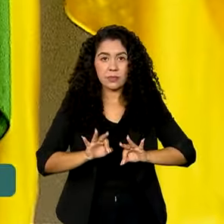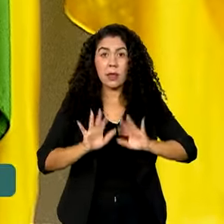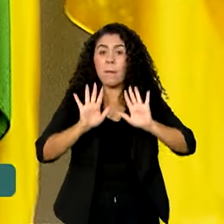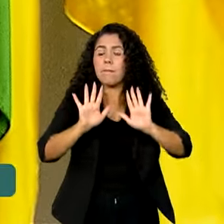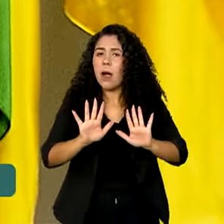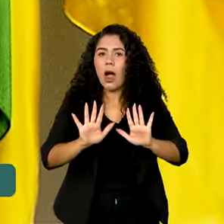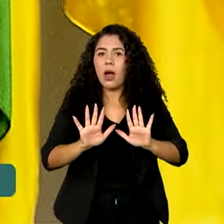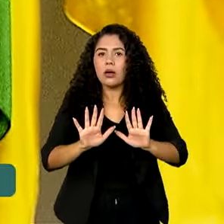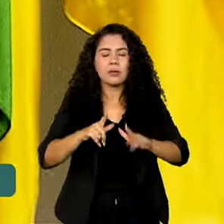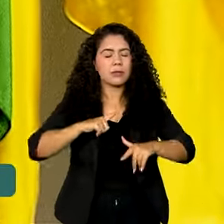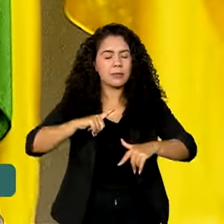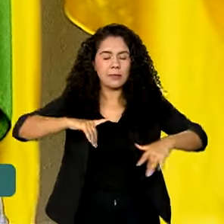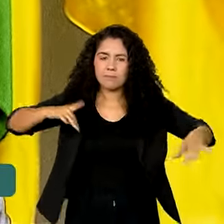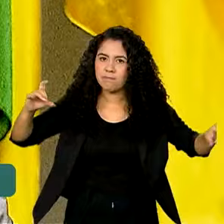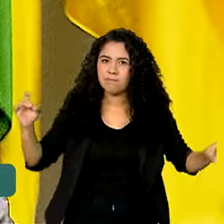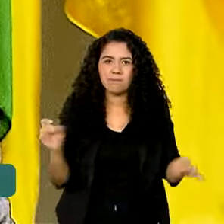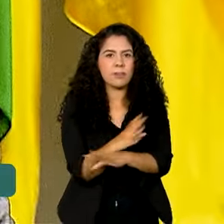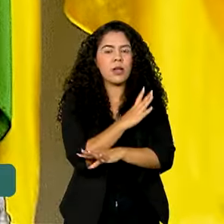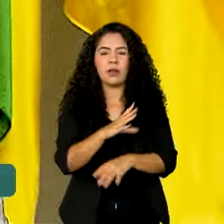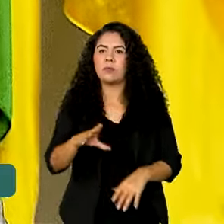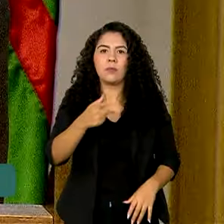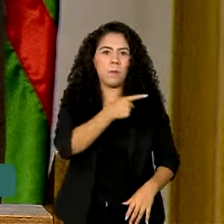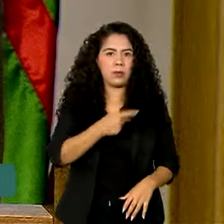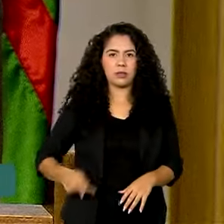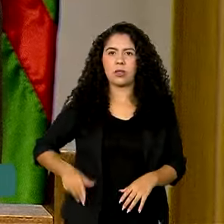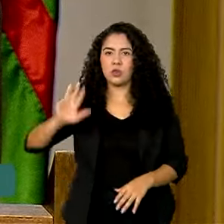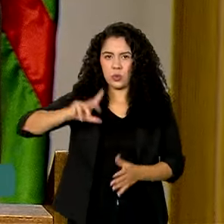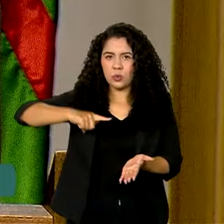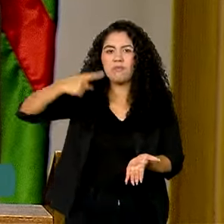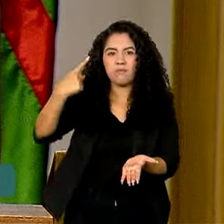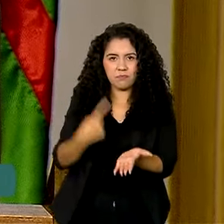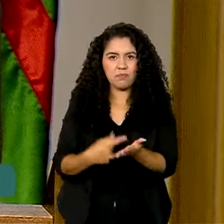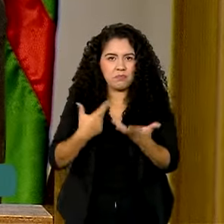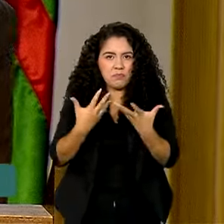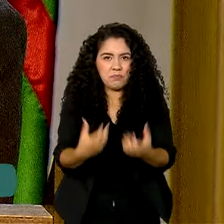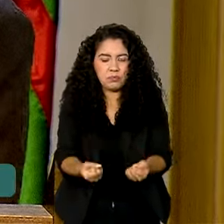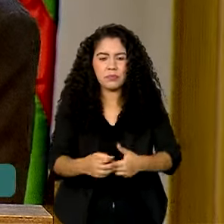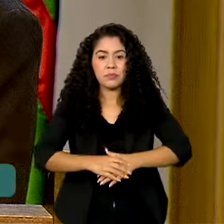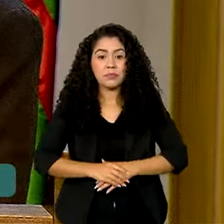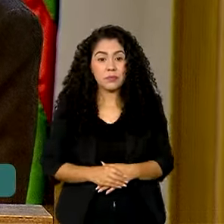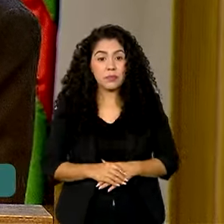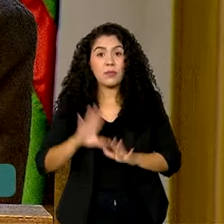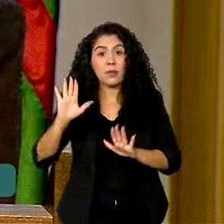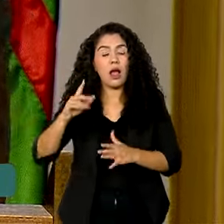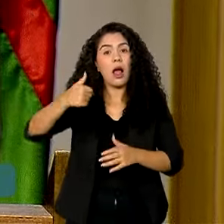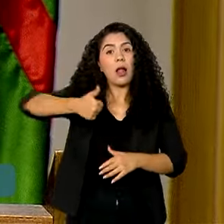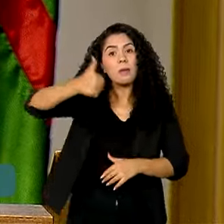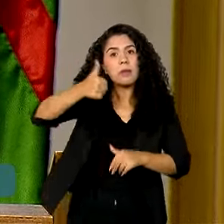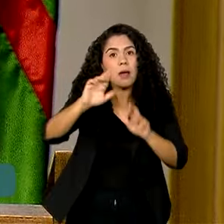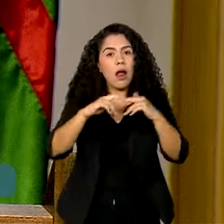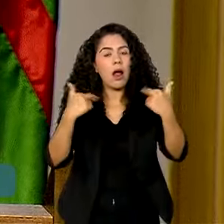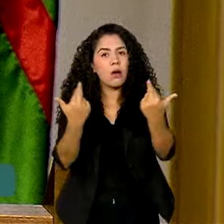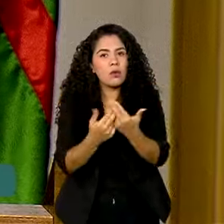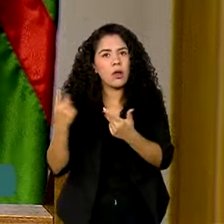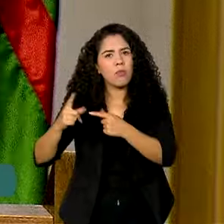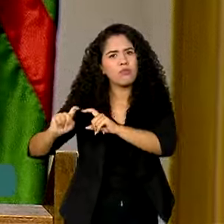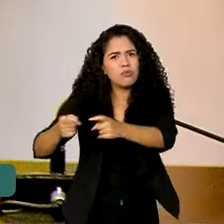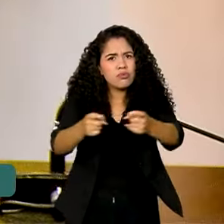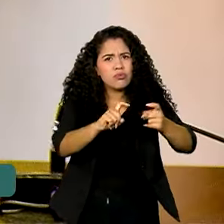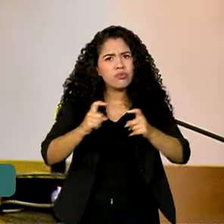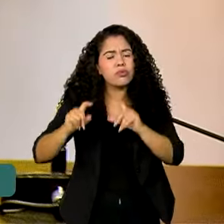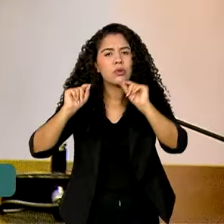Isso com o pleno assentimento e concordância do presidente da República. Já na primeira reunião, ficou decidido que todos os